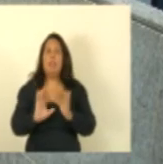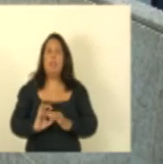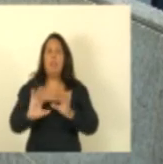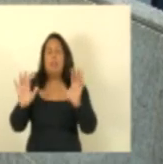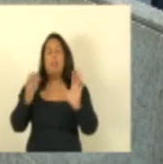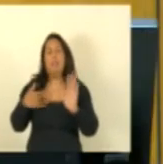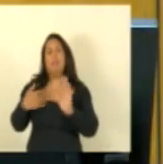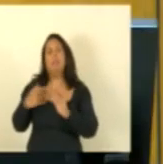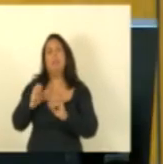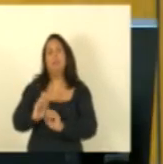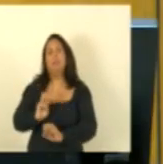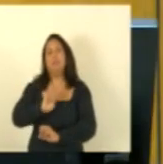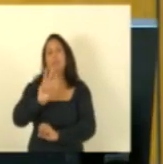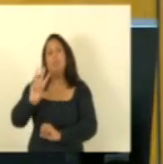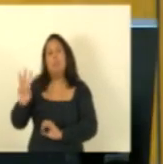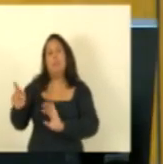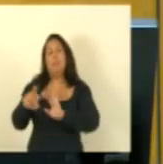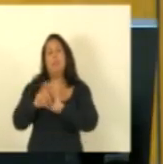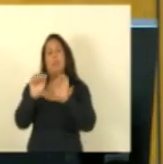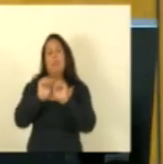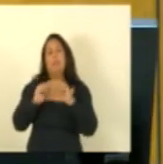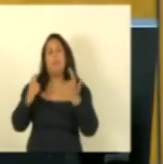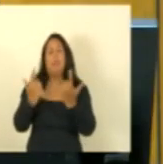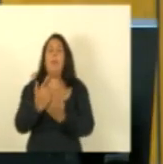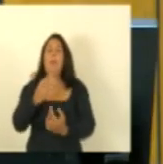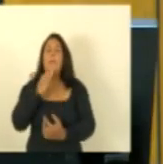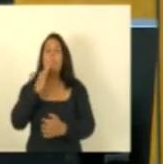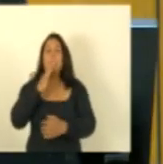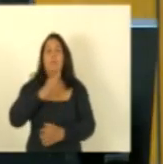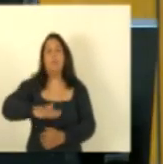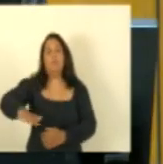disponibilizada no site da Assembleia de Conhecimento Geral.